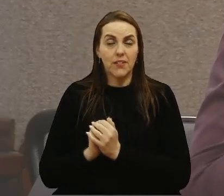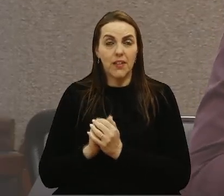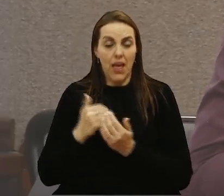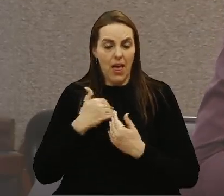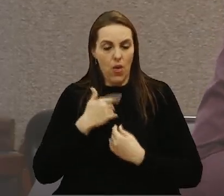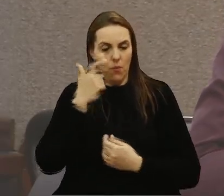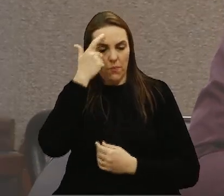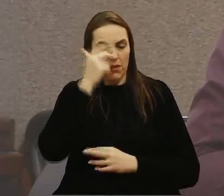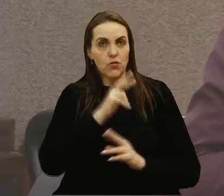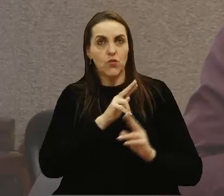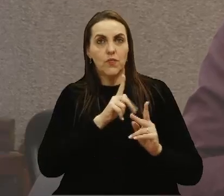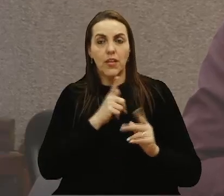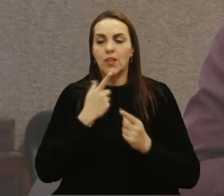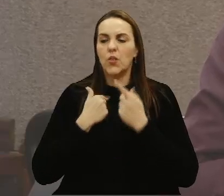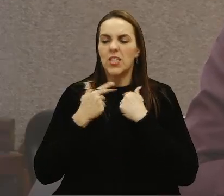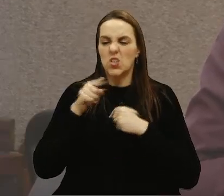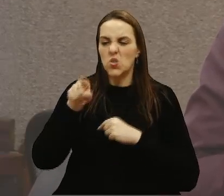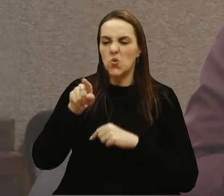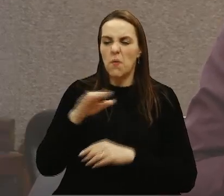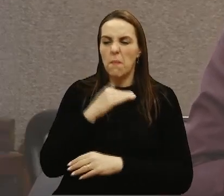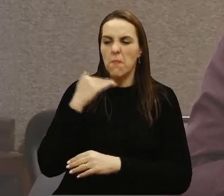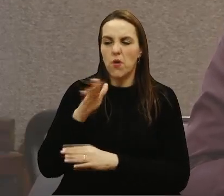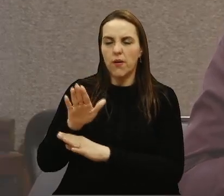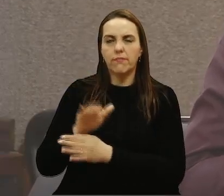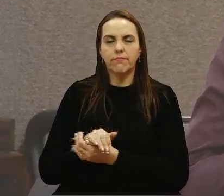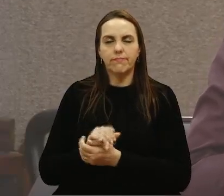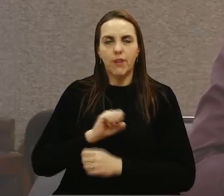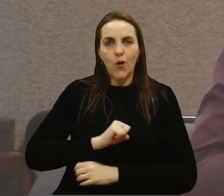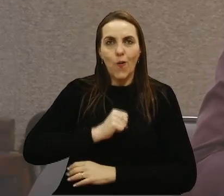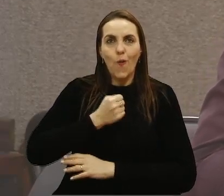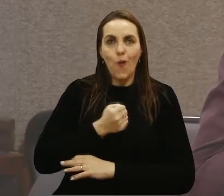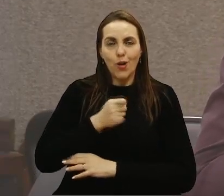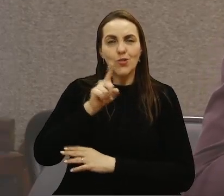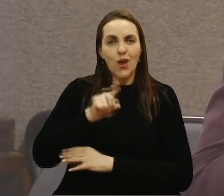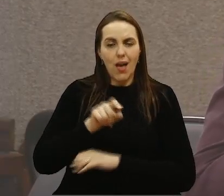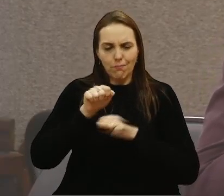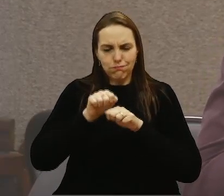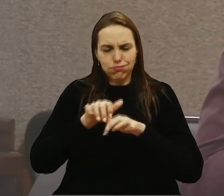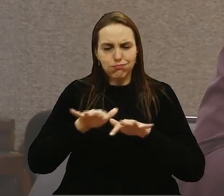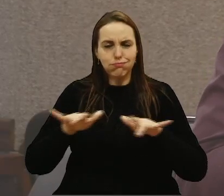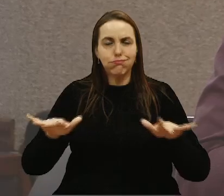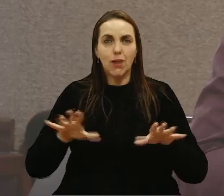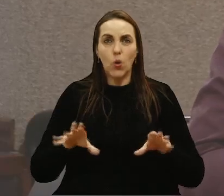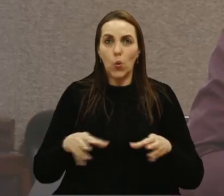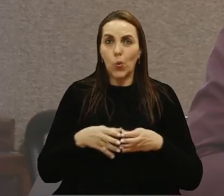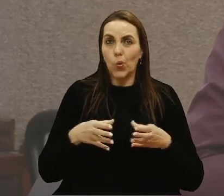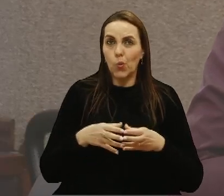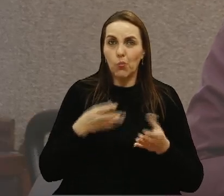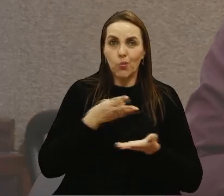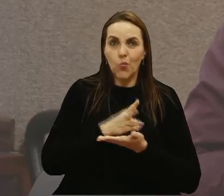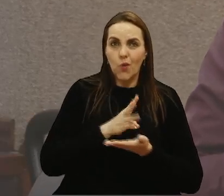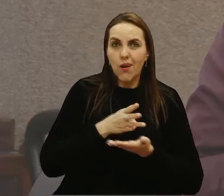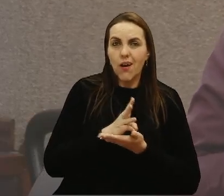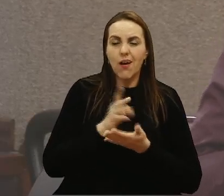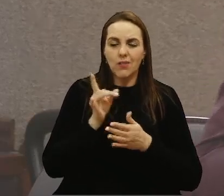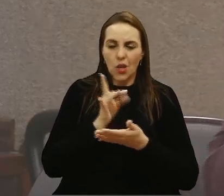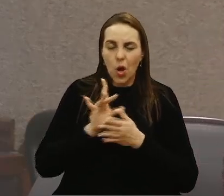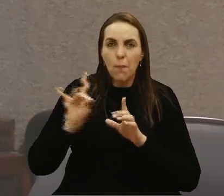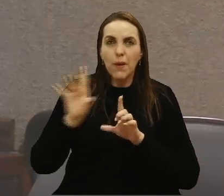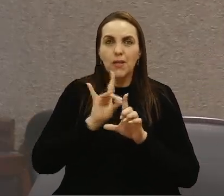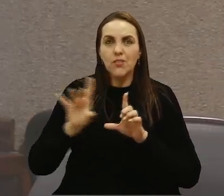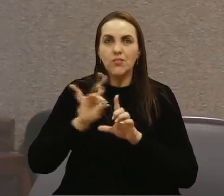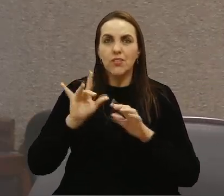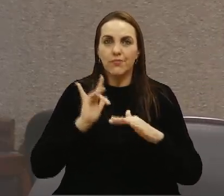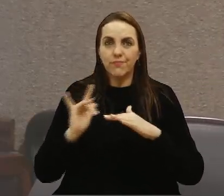diferente, eu desejo a tua morte. O ódio ele é destilado em grupos, compartilhados nas